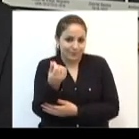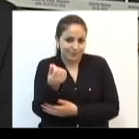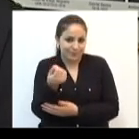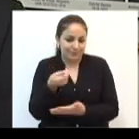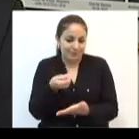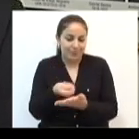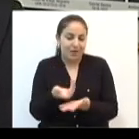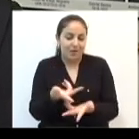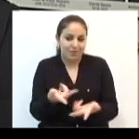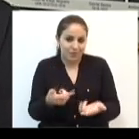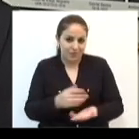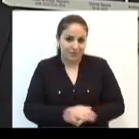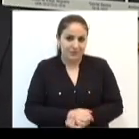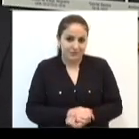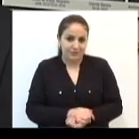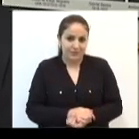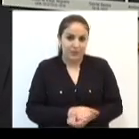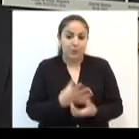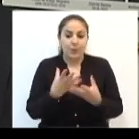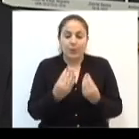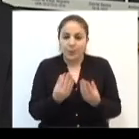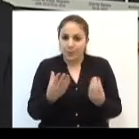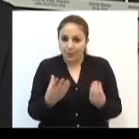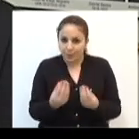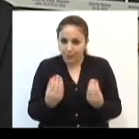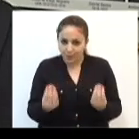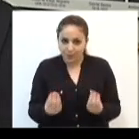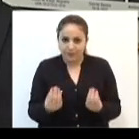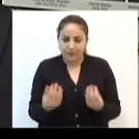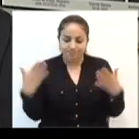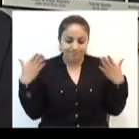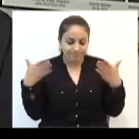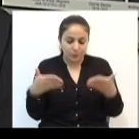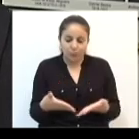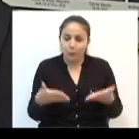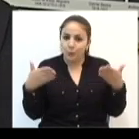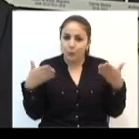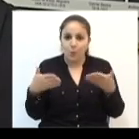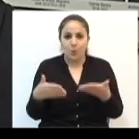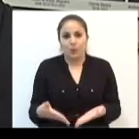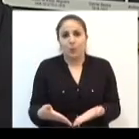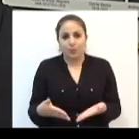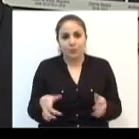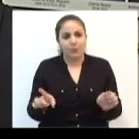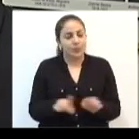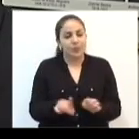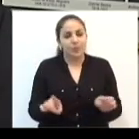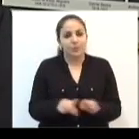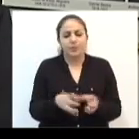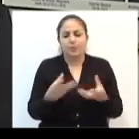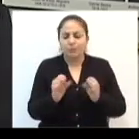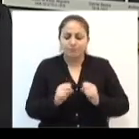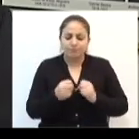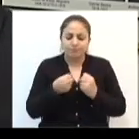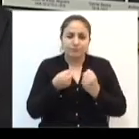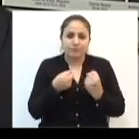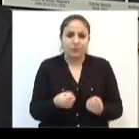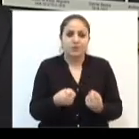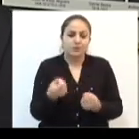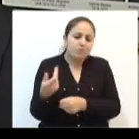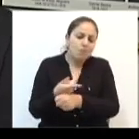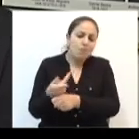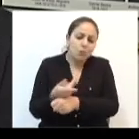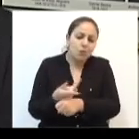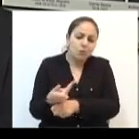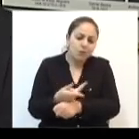financeira. E com muita dedicação, com muita força, ir de atrás